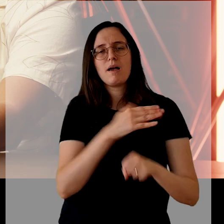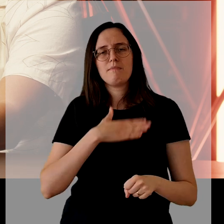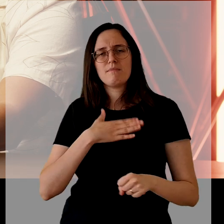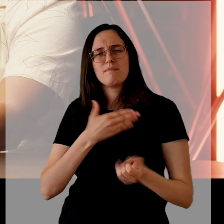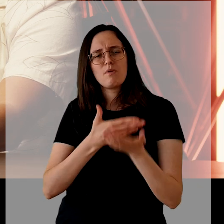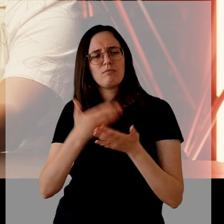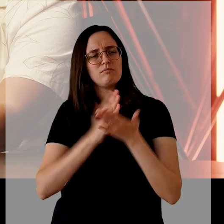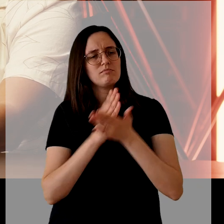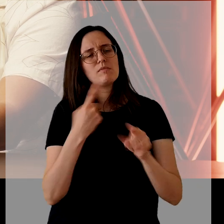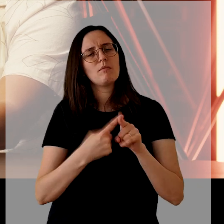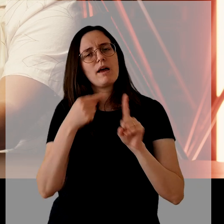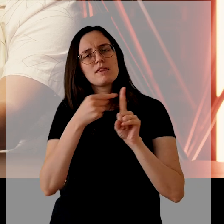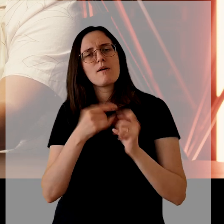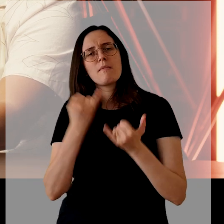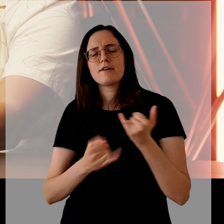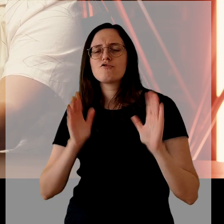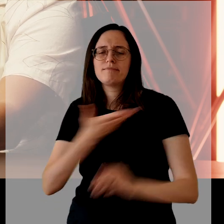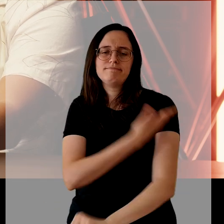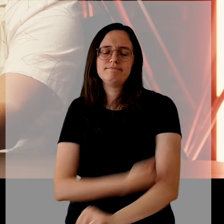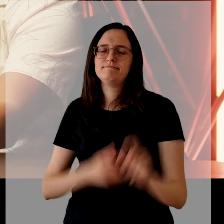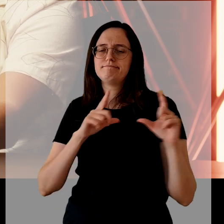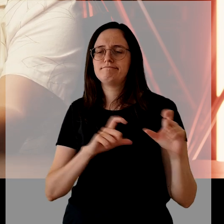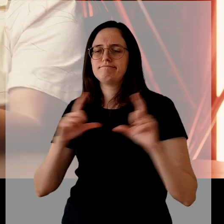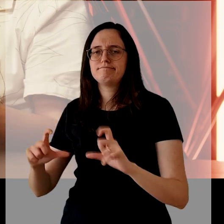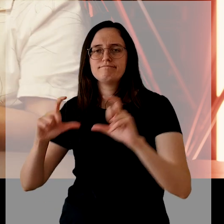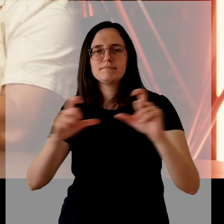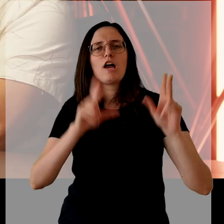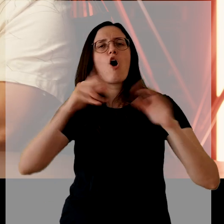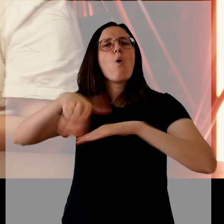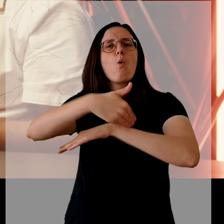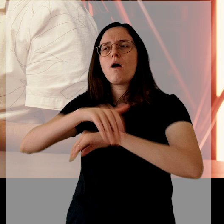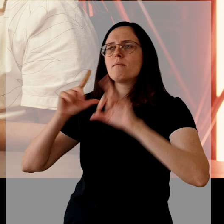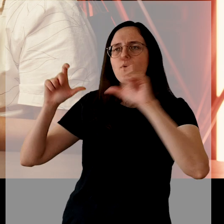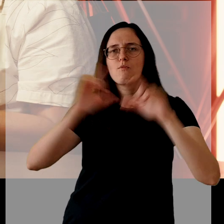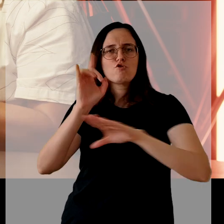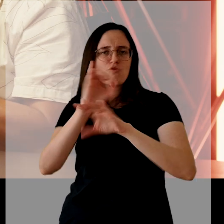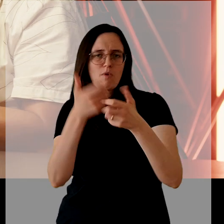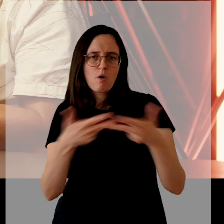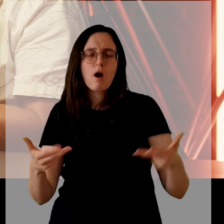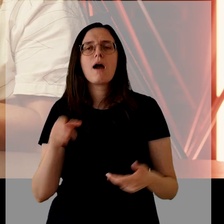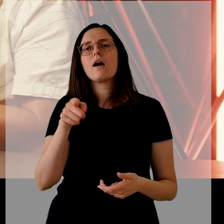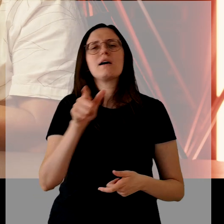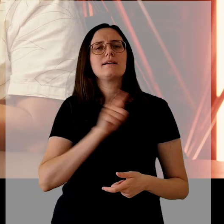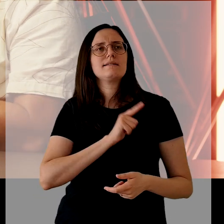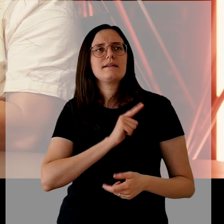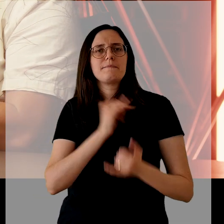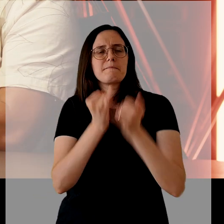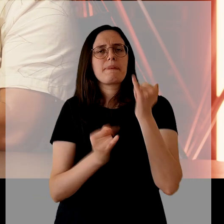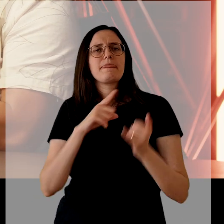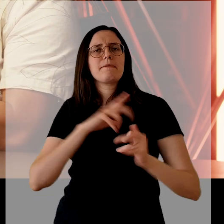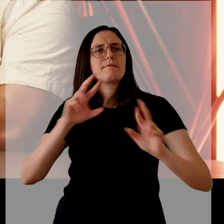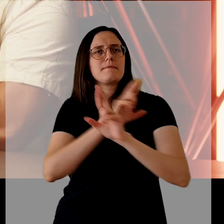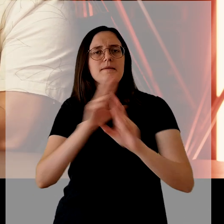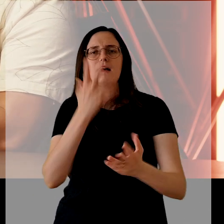começou a me incomodar pelo nível de automatismo. Ou seja, mesmo a fotografia de rua que eu ia, a fotografia documental, tinha um ato que tinha a